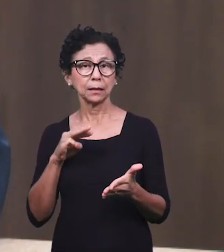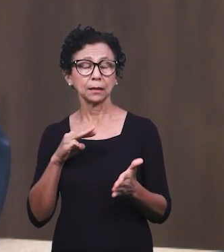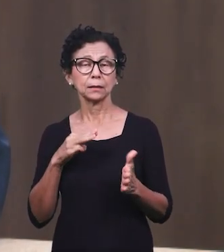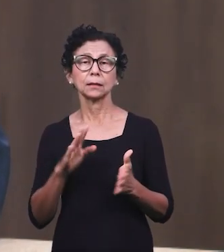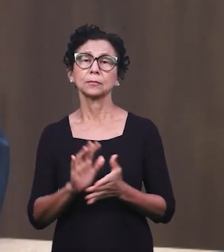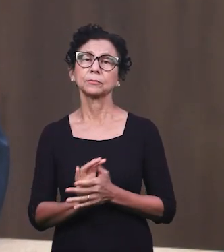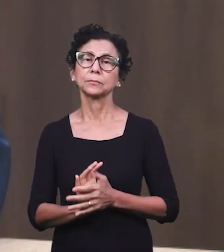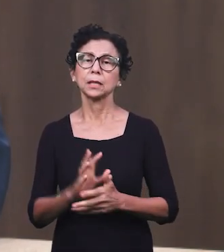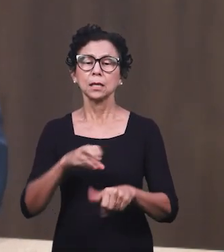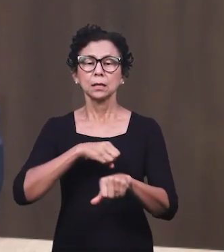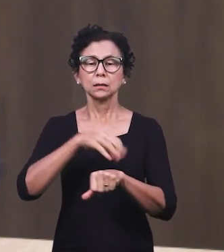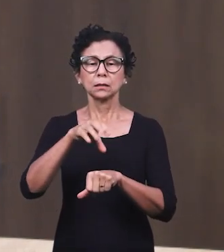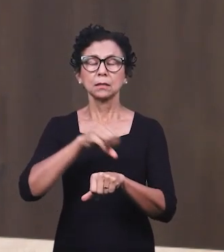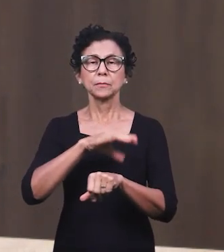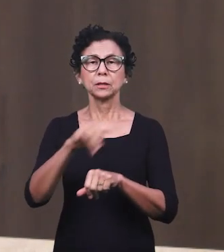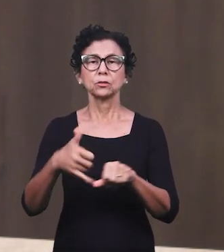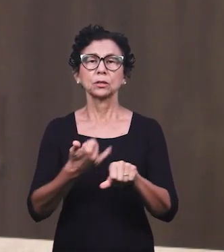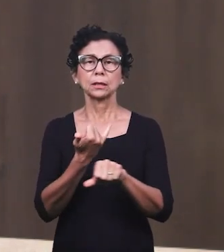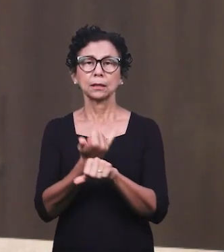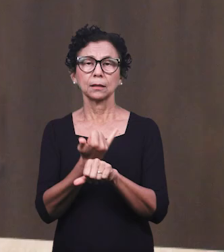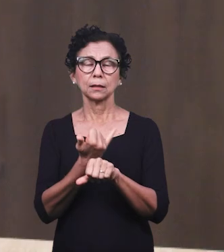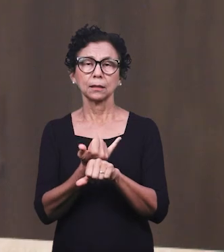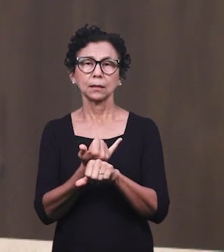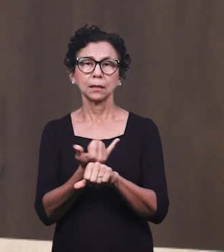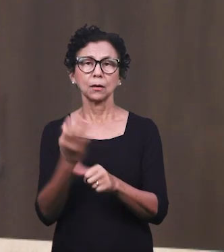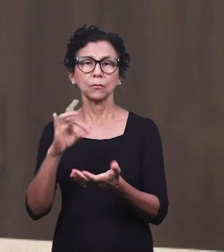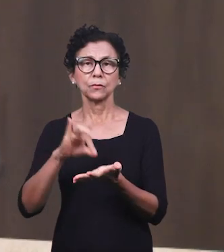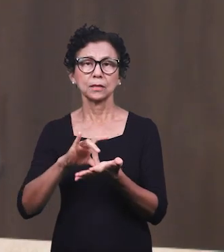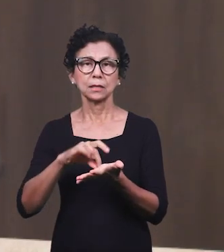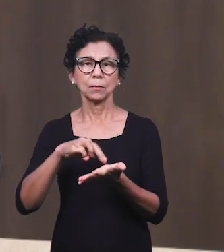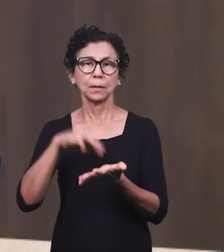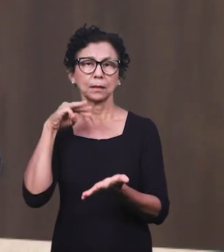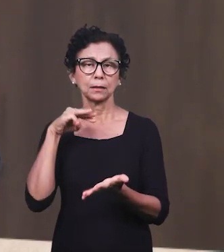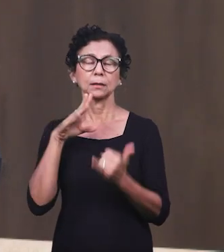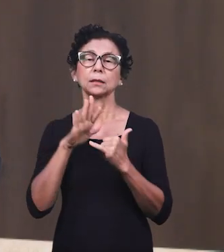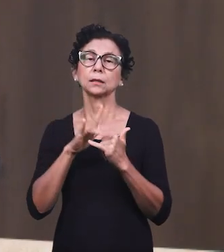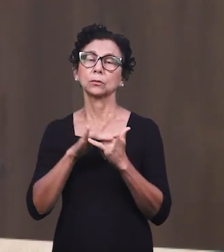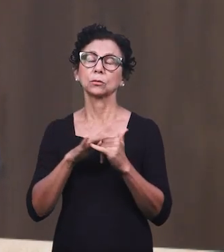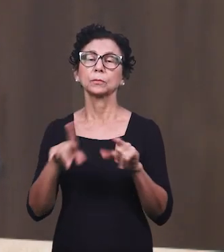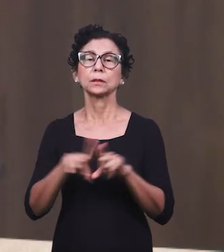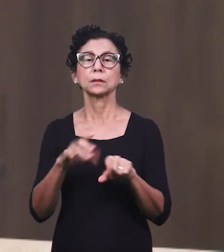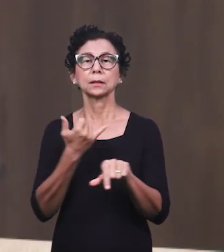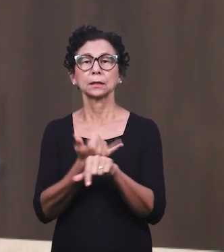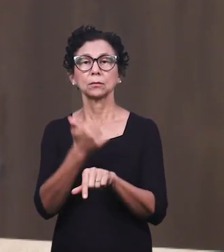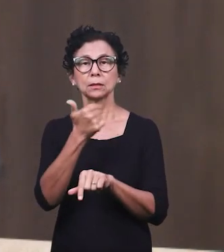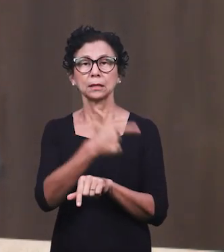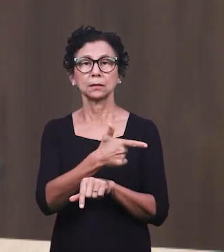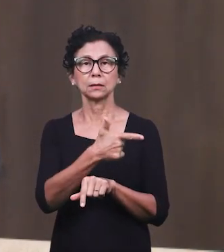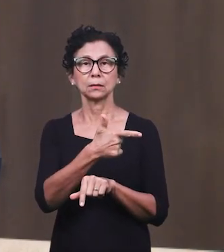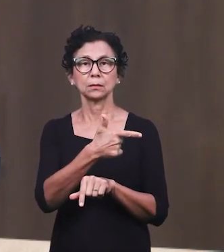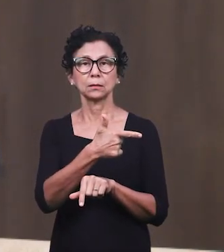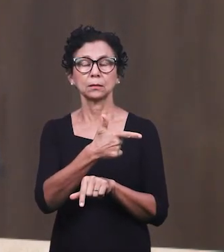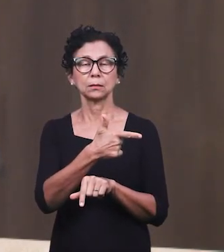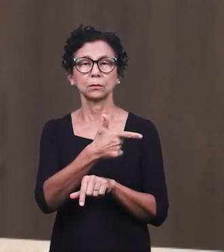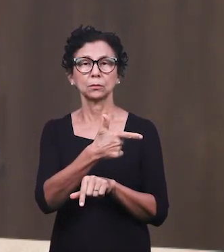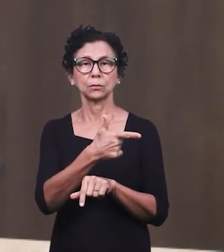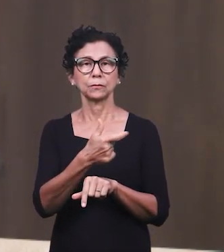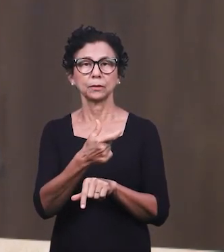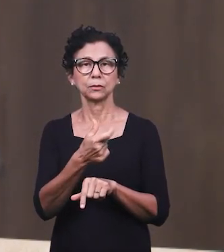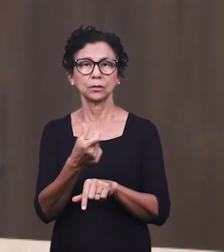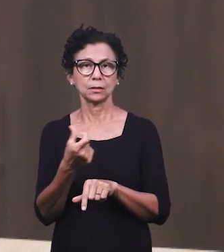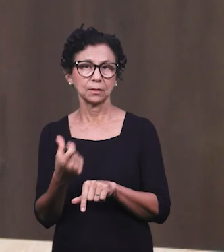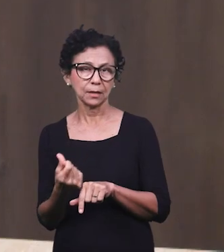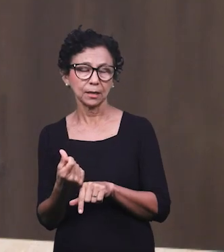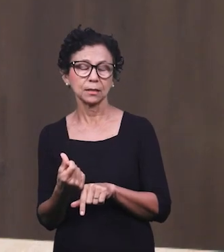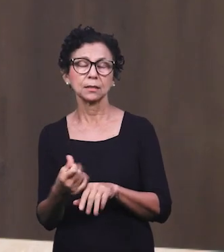é transmitido pelo canal oficial da Igreja Cristã Maranata no YouTube, também no canal 126 da TV Aberta e no canal